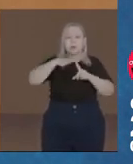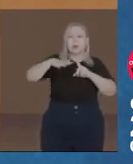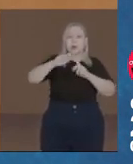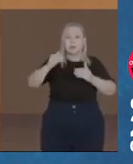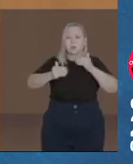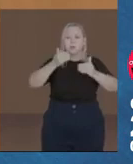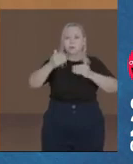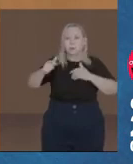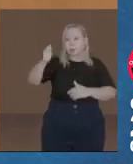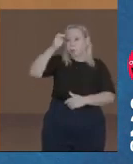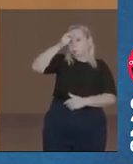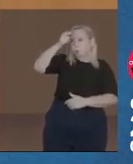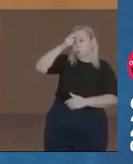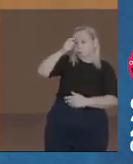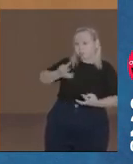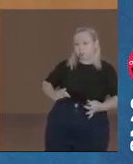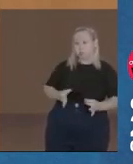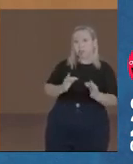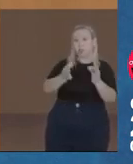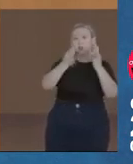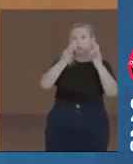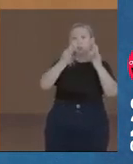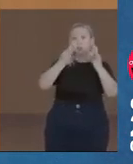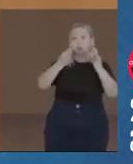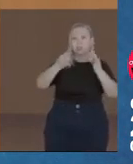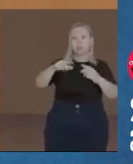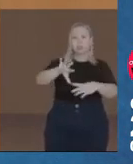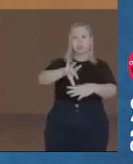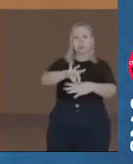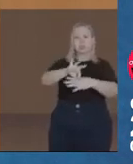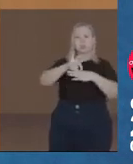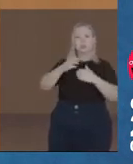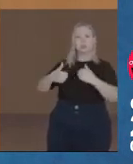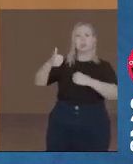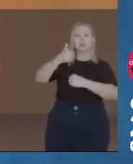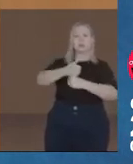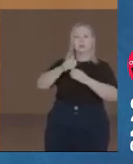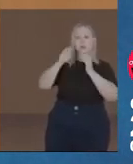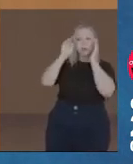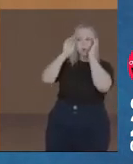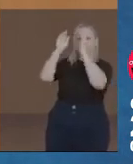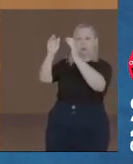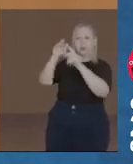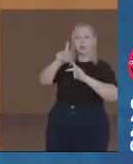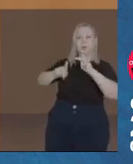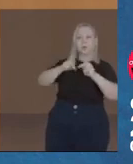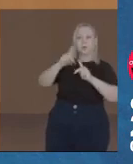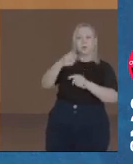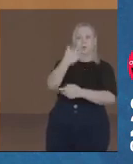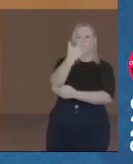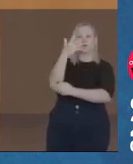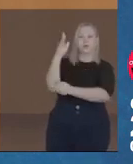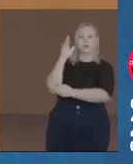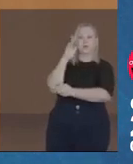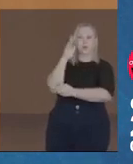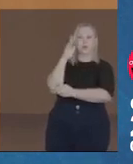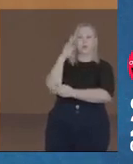sem a destruição do meio ambiente e livre da exploração desumana da força de